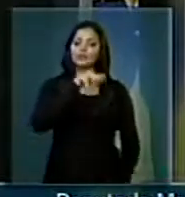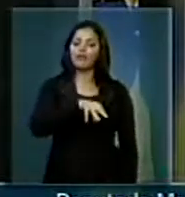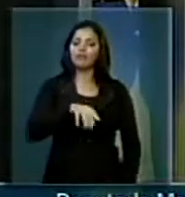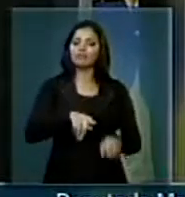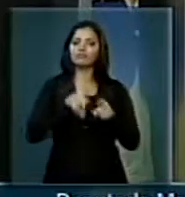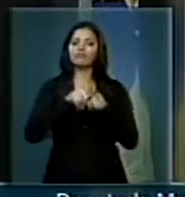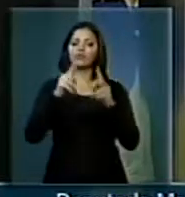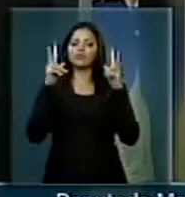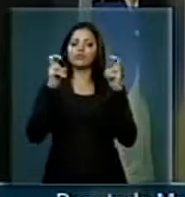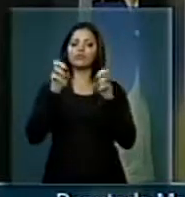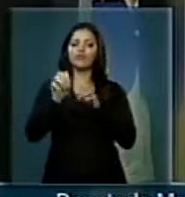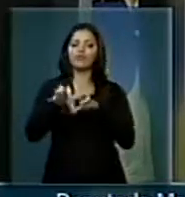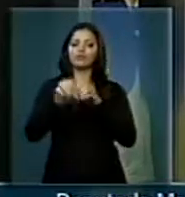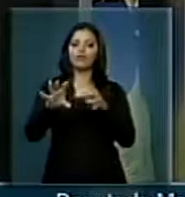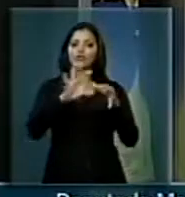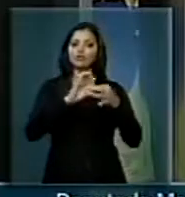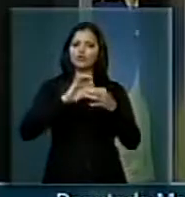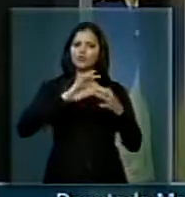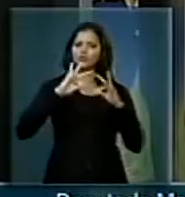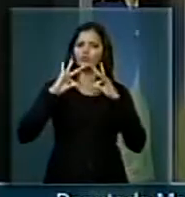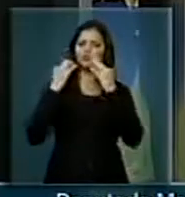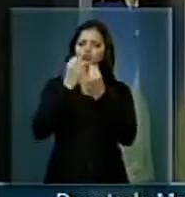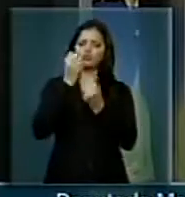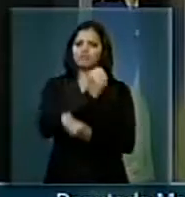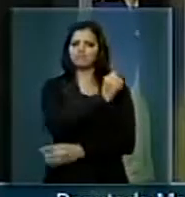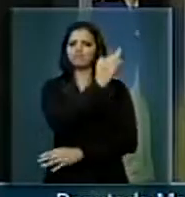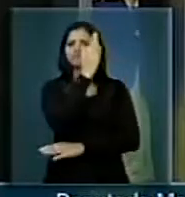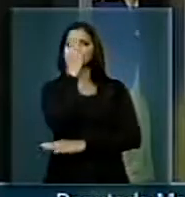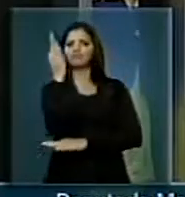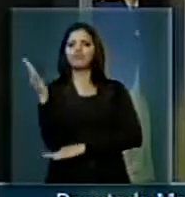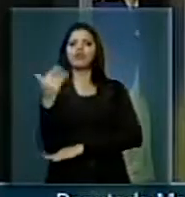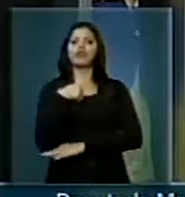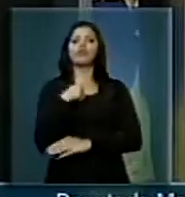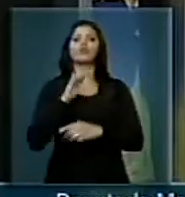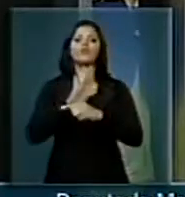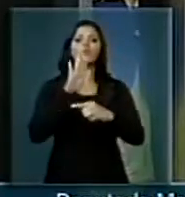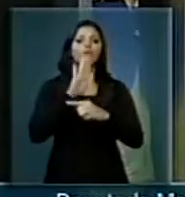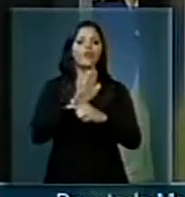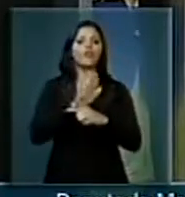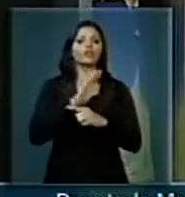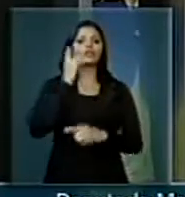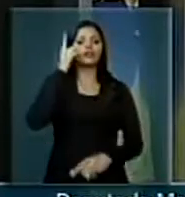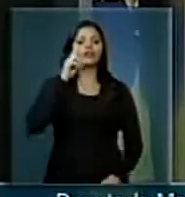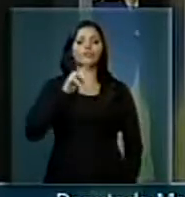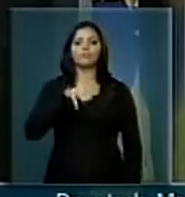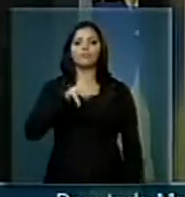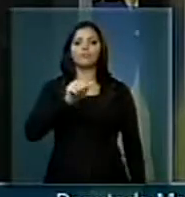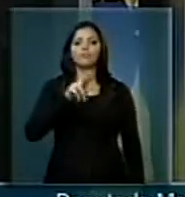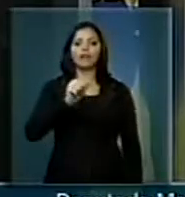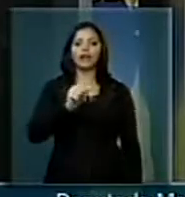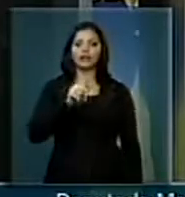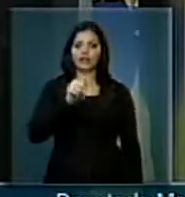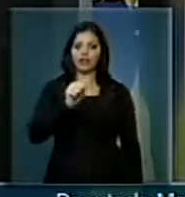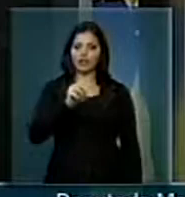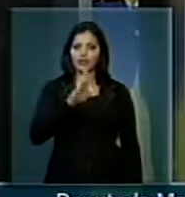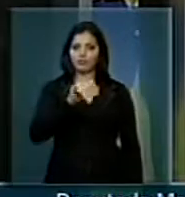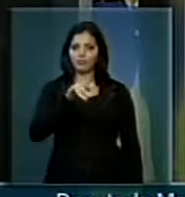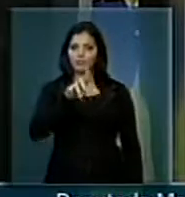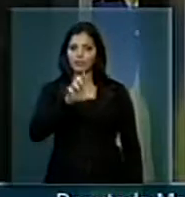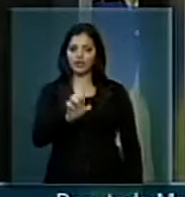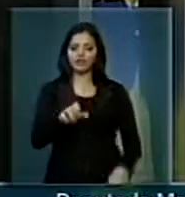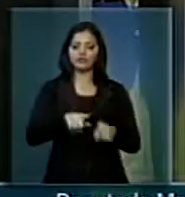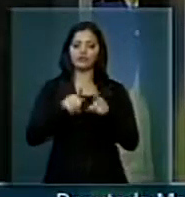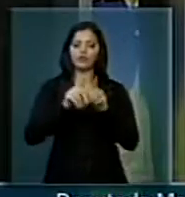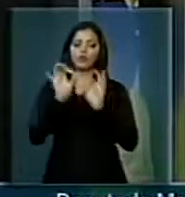diz respeito ao tema da educação integral e a valiosa contribuição da deputada Mara Gabrilli na